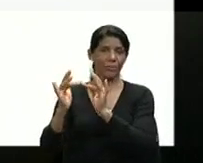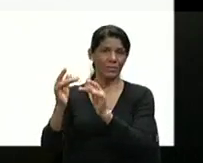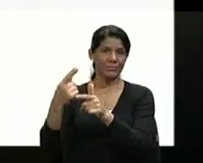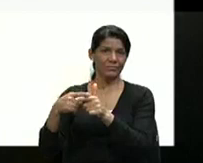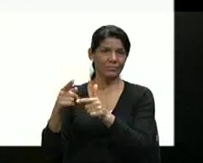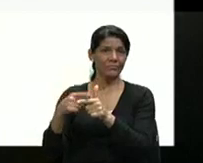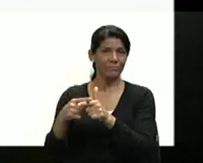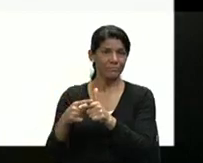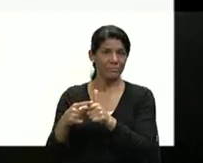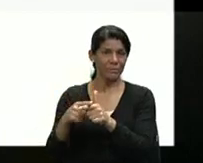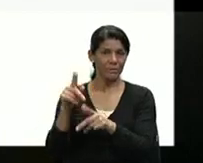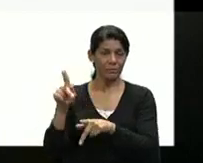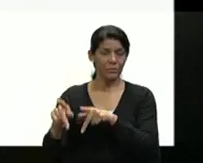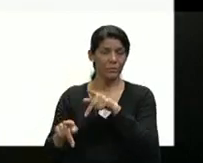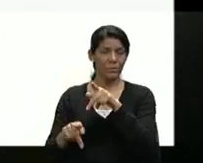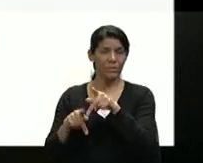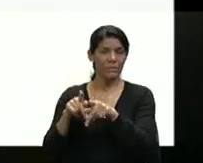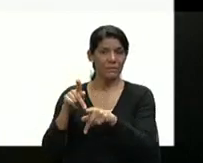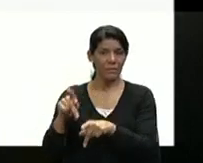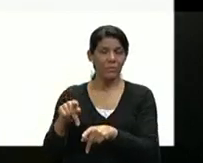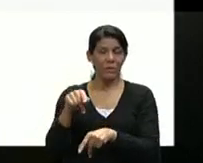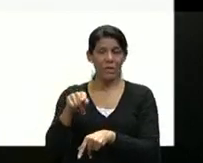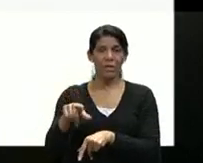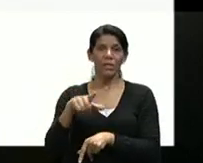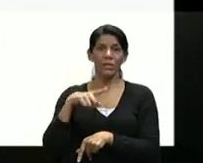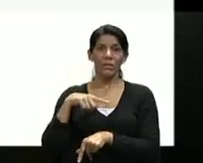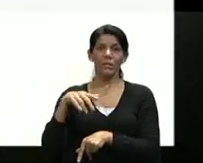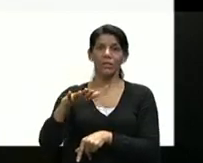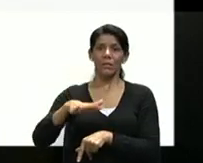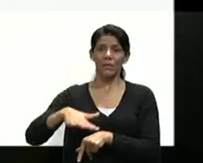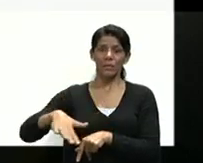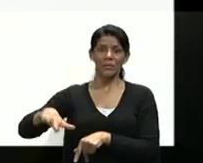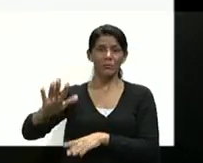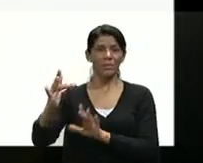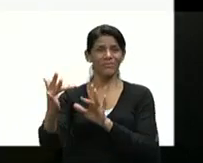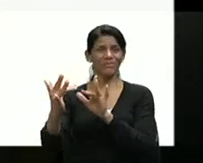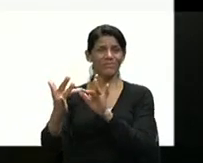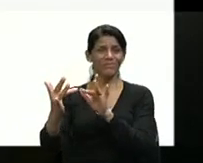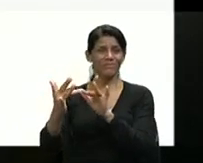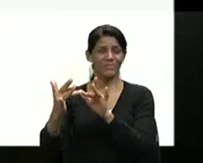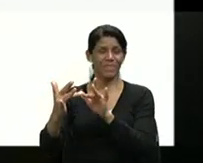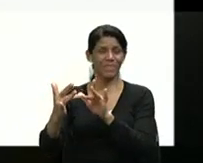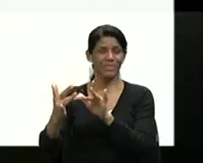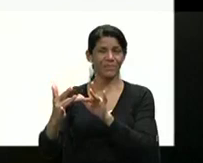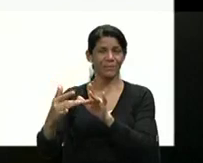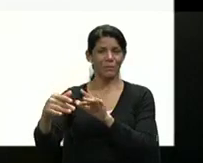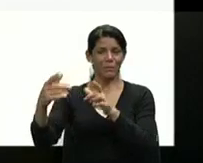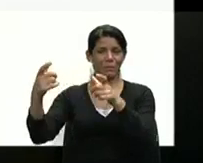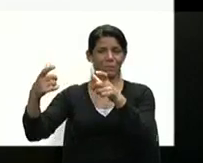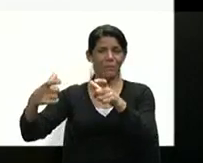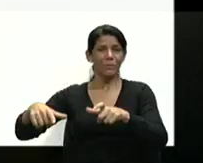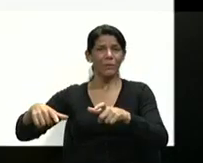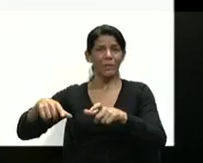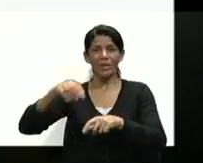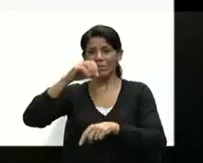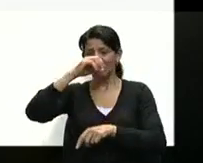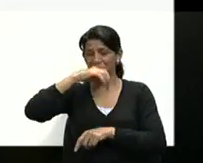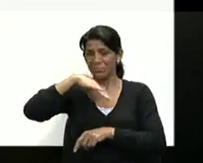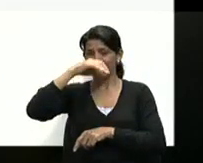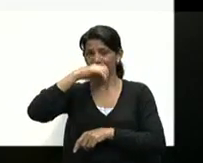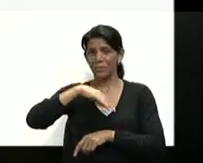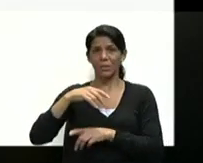vulneráveis, em populações que estejam mais suscetíveis a sofrer